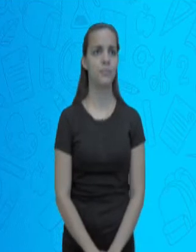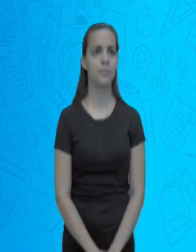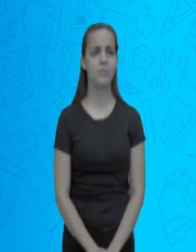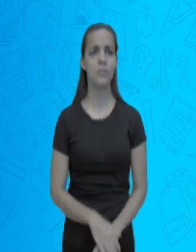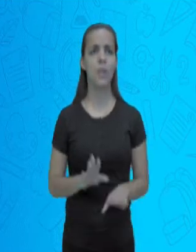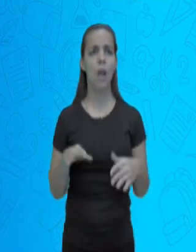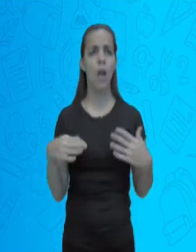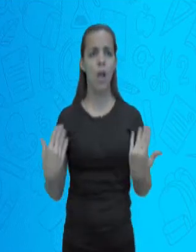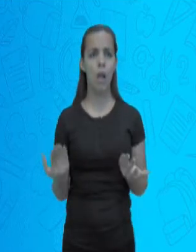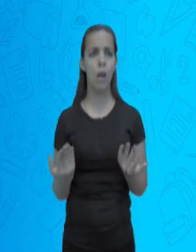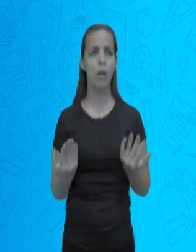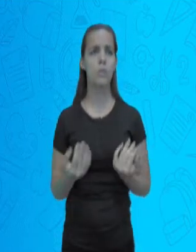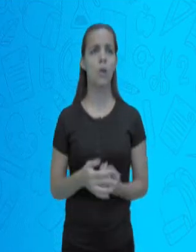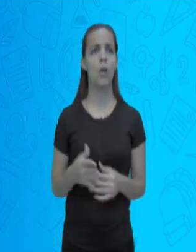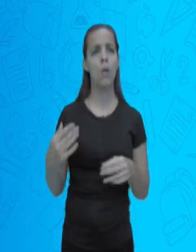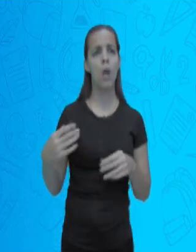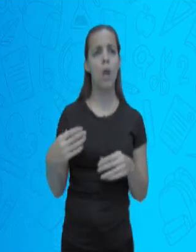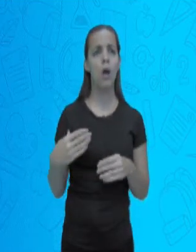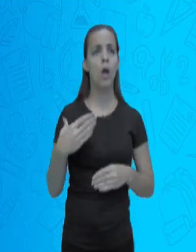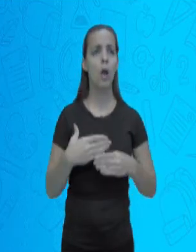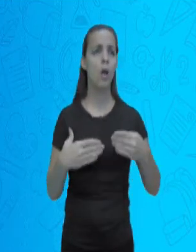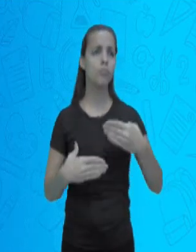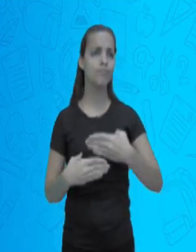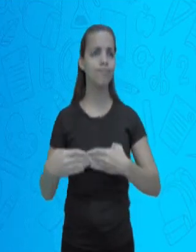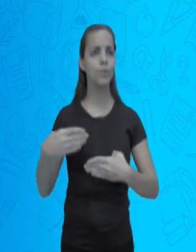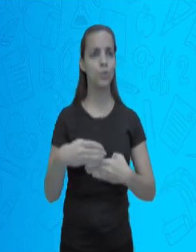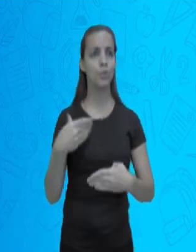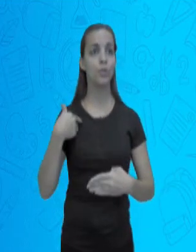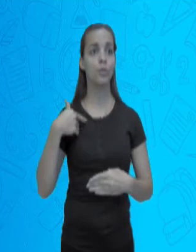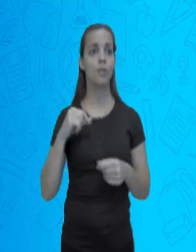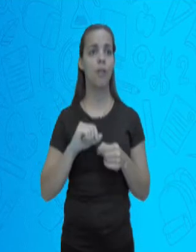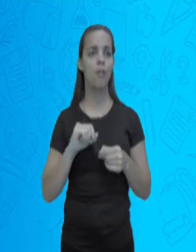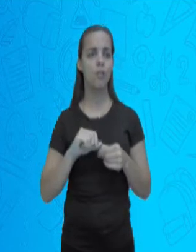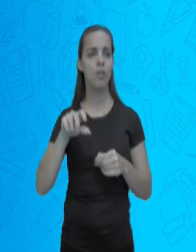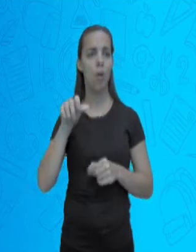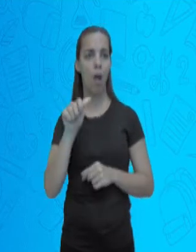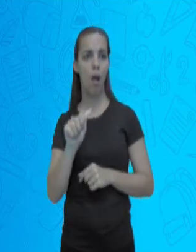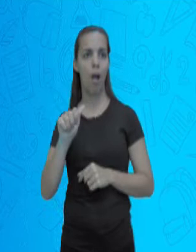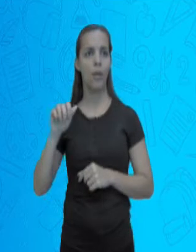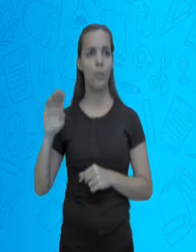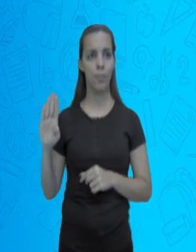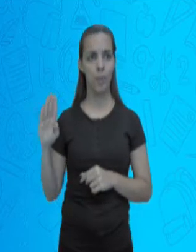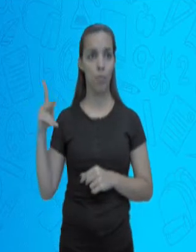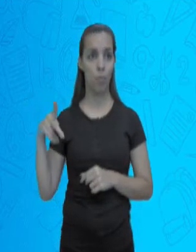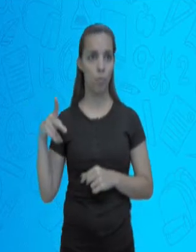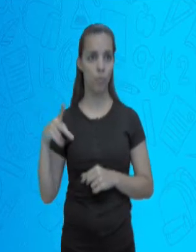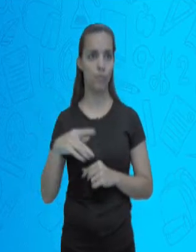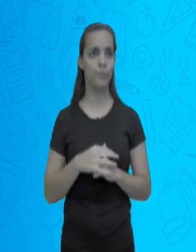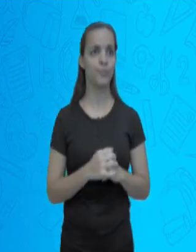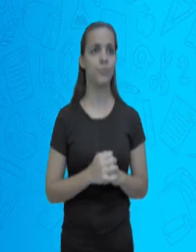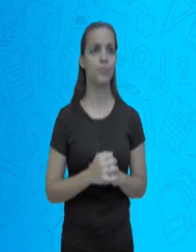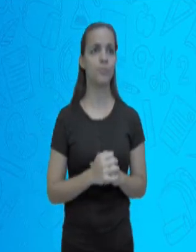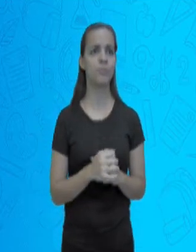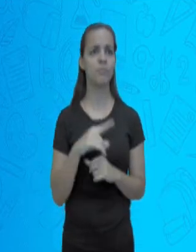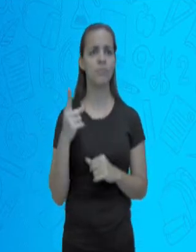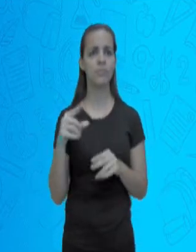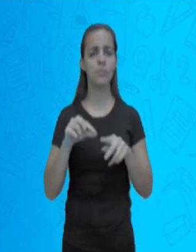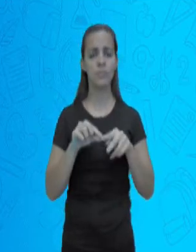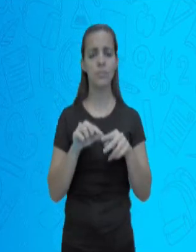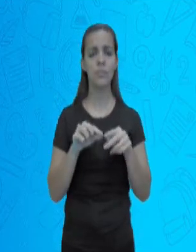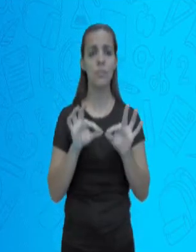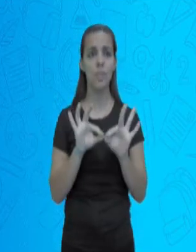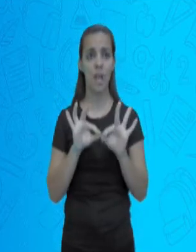Em ambos os casos, pela construção, os pontos A e B estão à mesma distância de P.